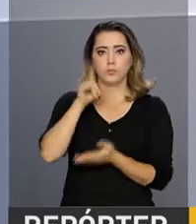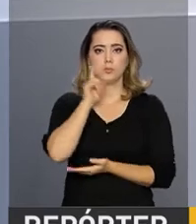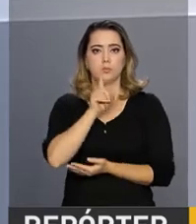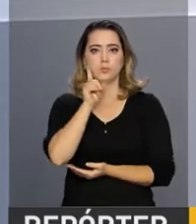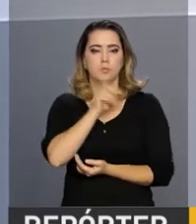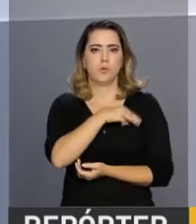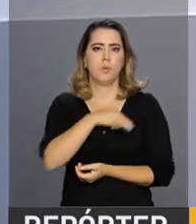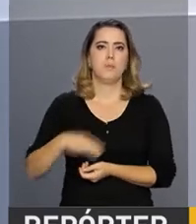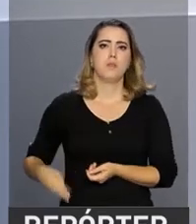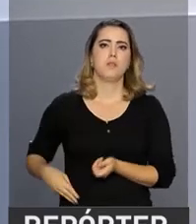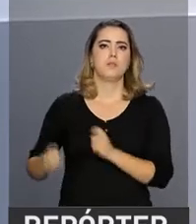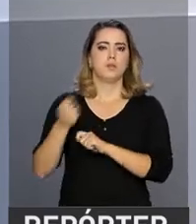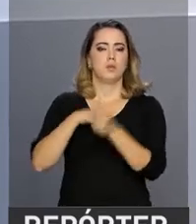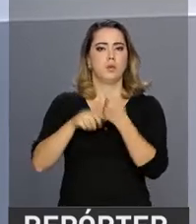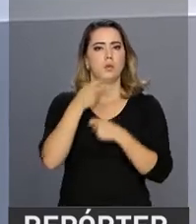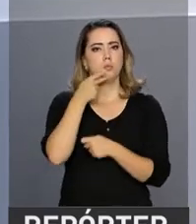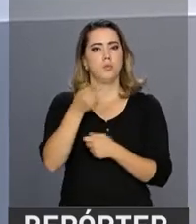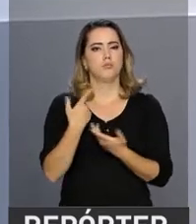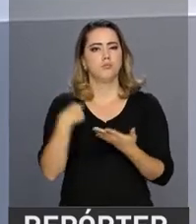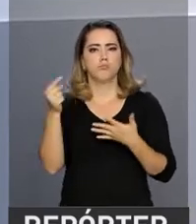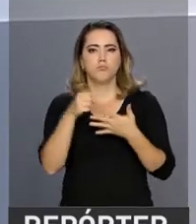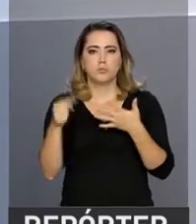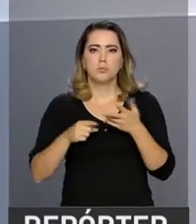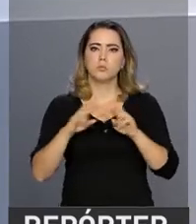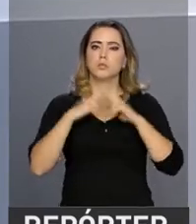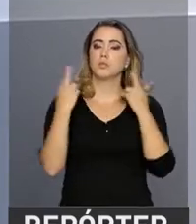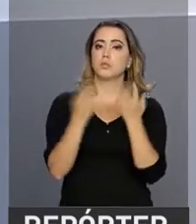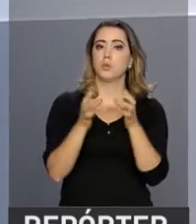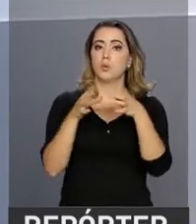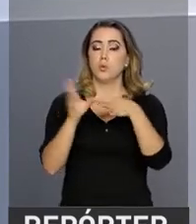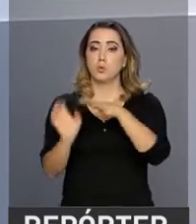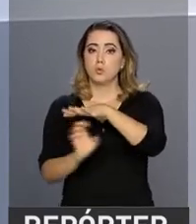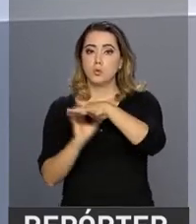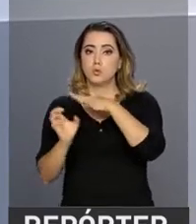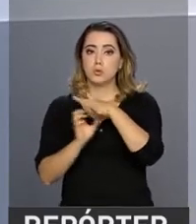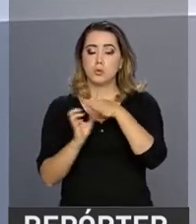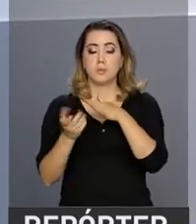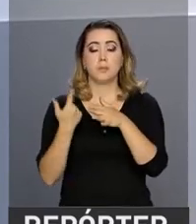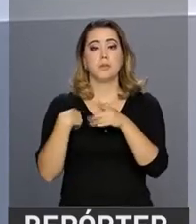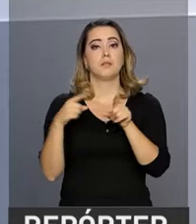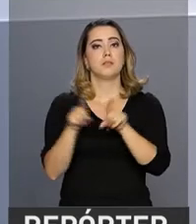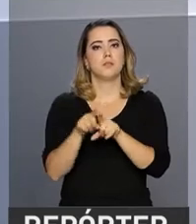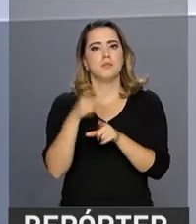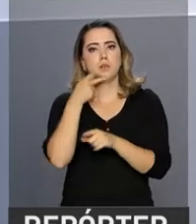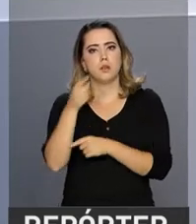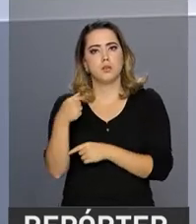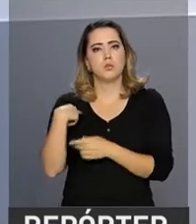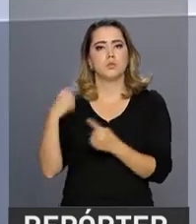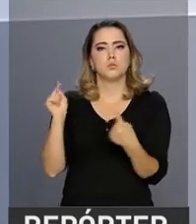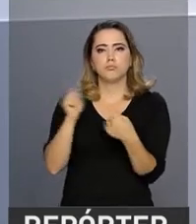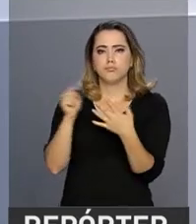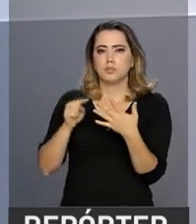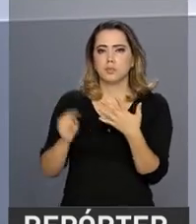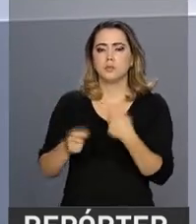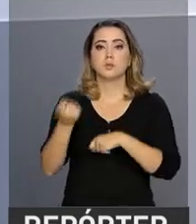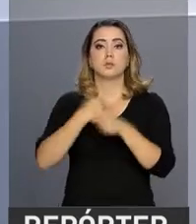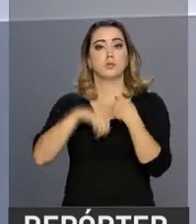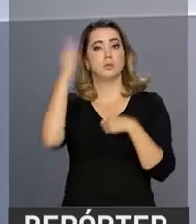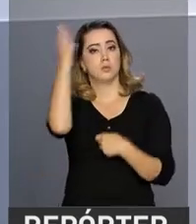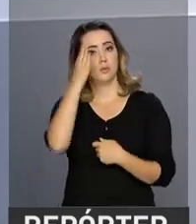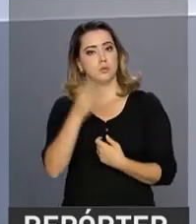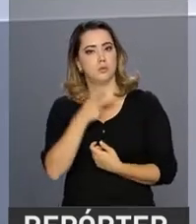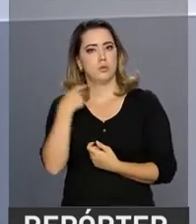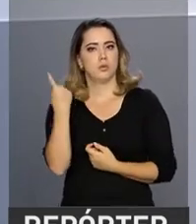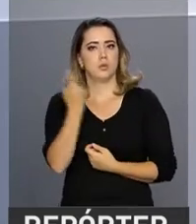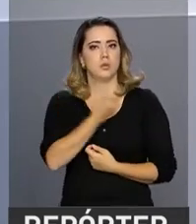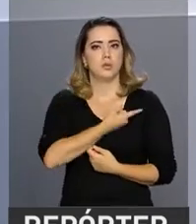ministro da Fazenda, Henrique Meirelles, teve uma série de reuniões com investidores estrangeiros, onde falou sobre as perspectivas da economia brasileira.